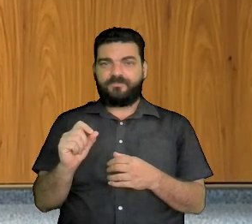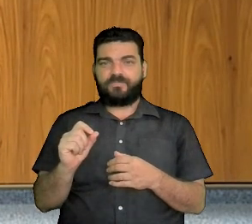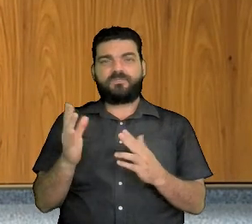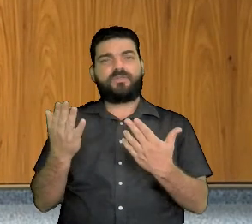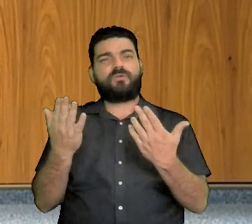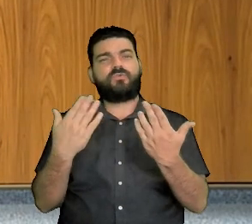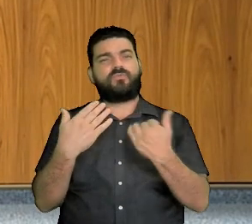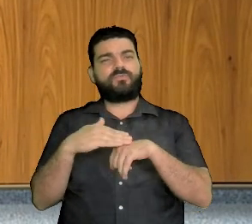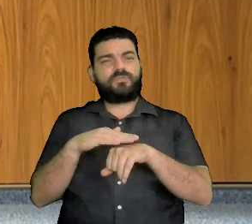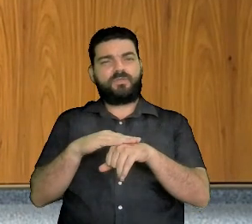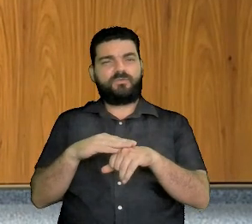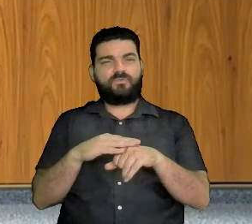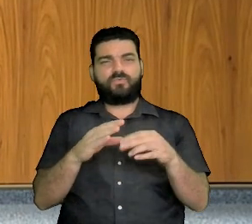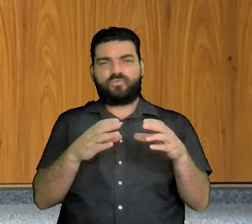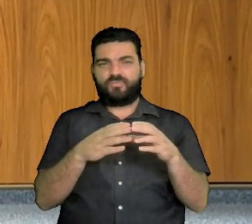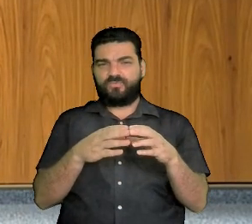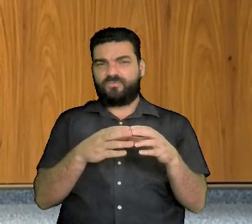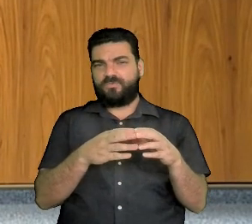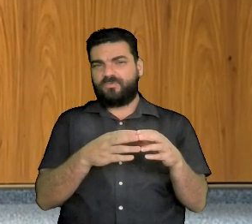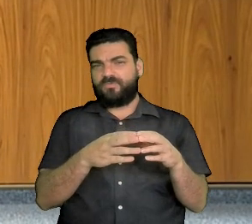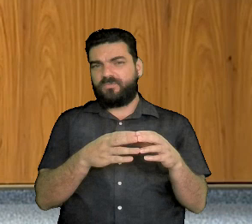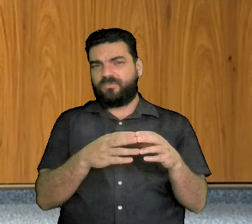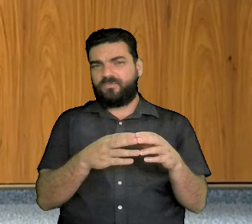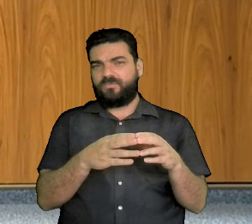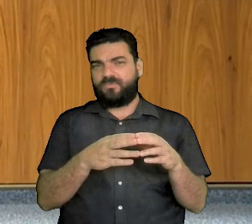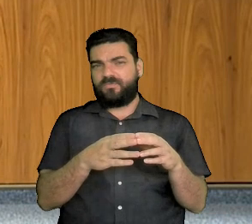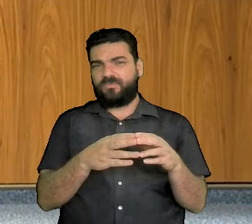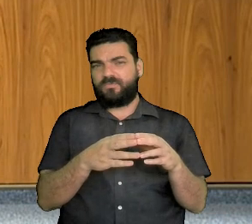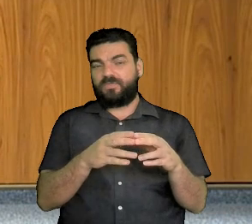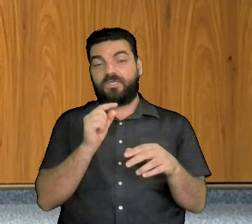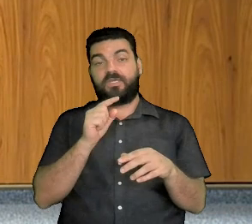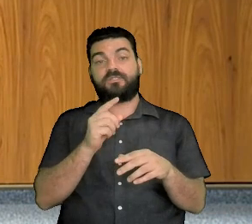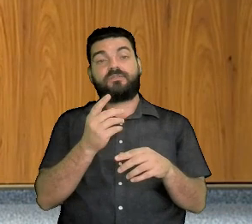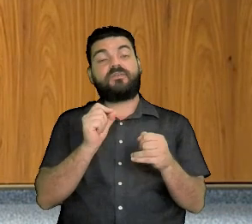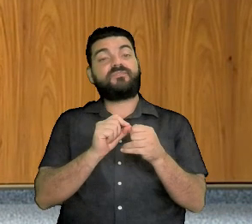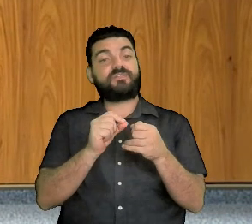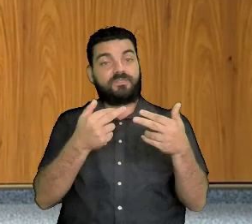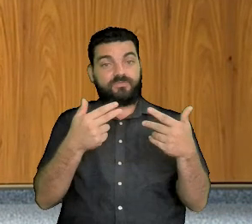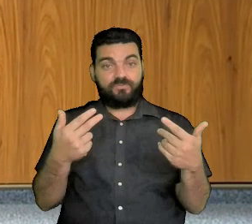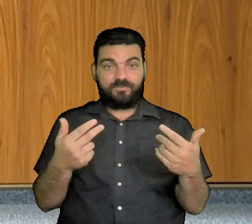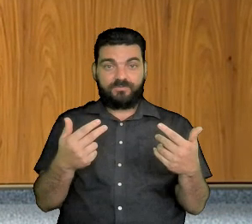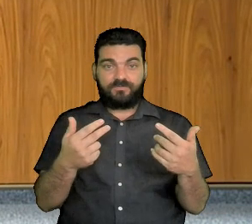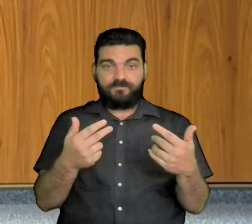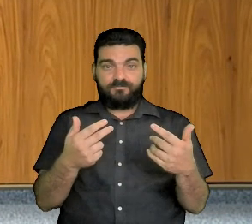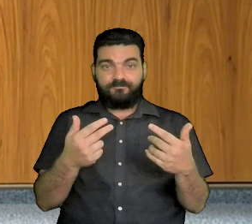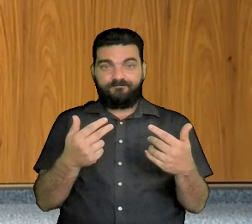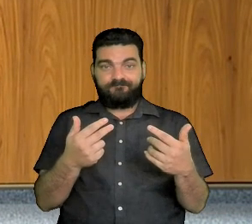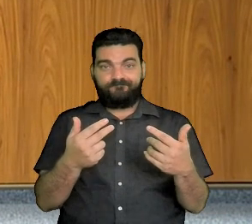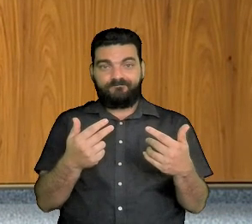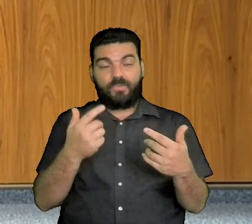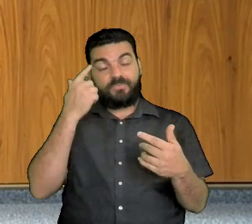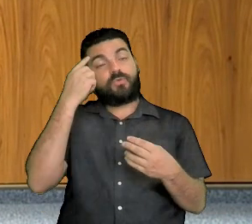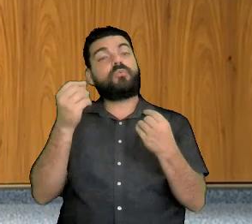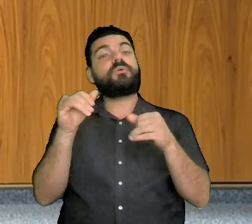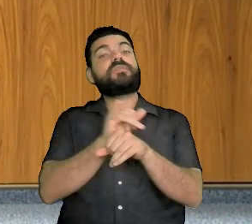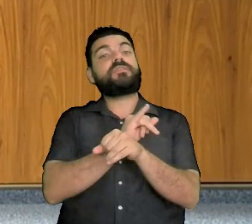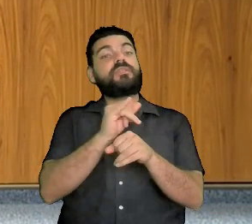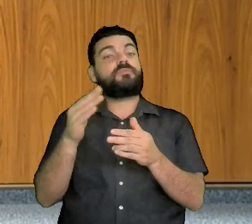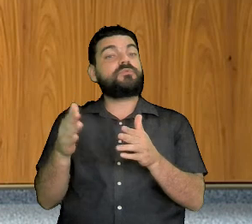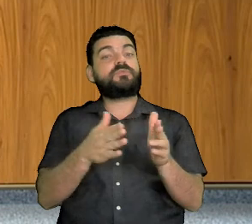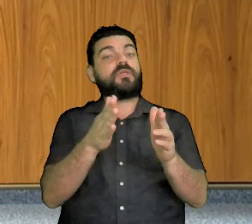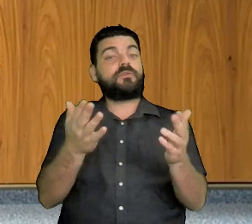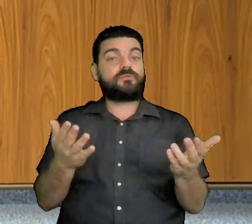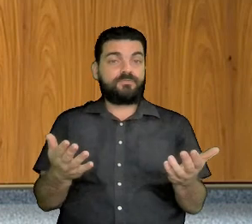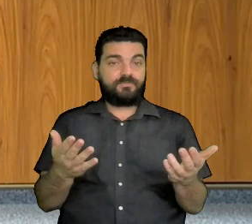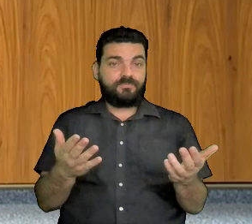busquei naquele momento fazer? Conversei com o pessoal da Caixa Econômica, que precisava executar. Falei, qual é